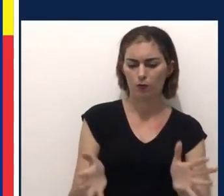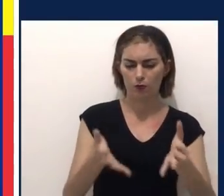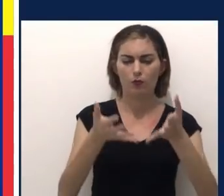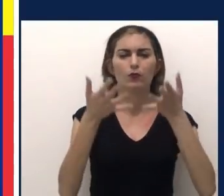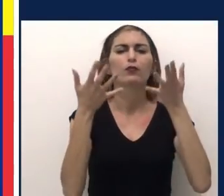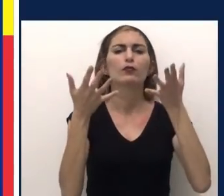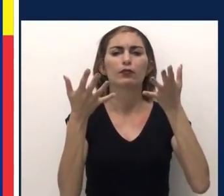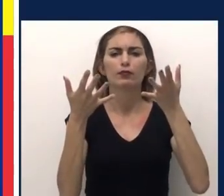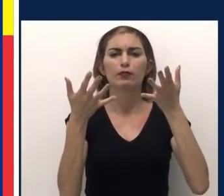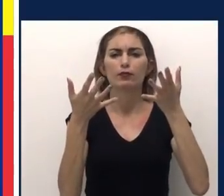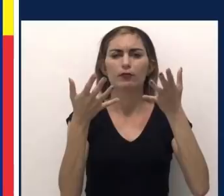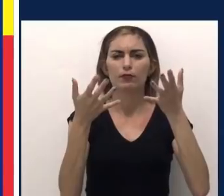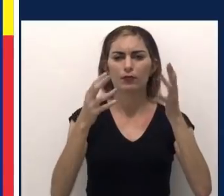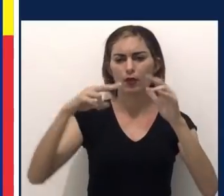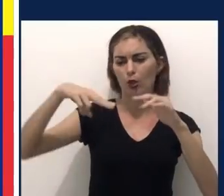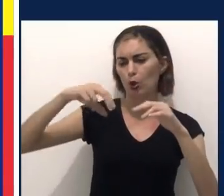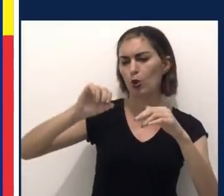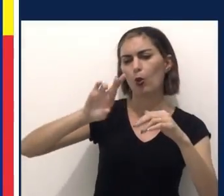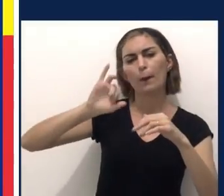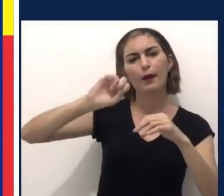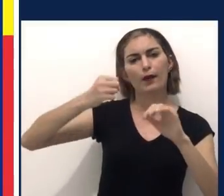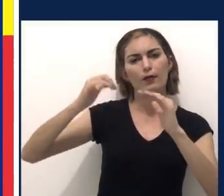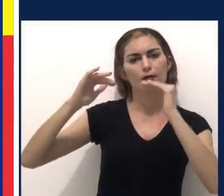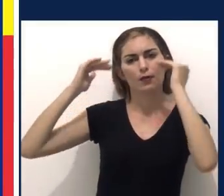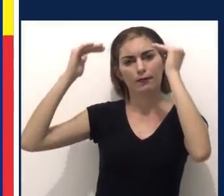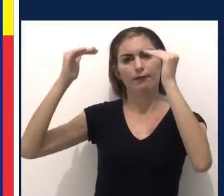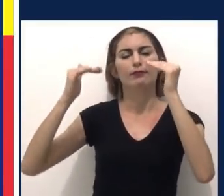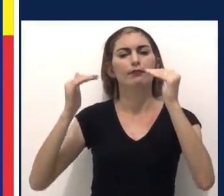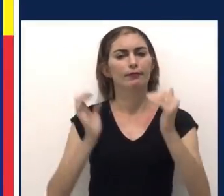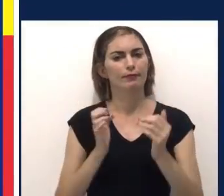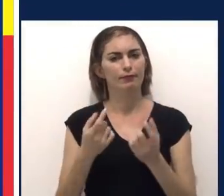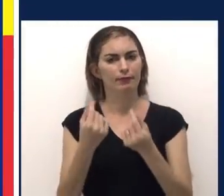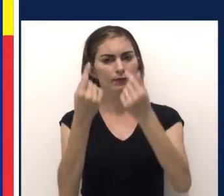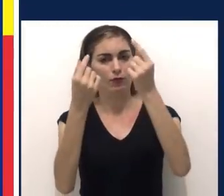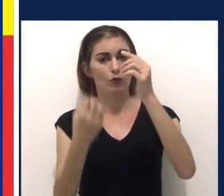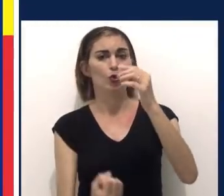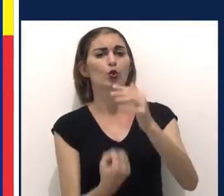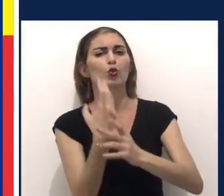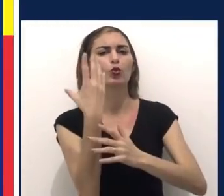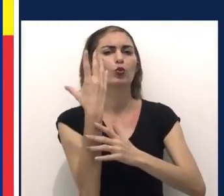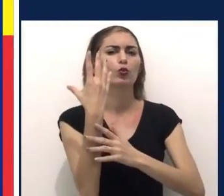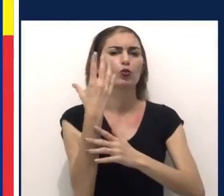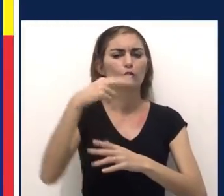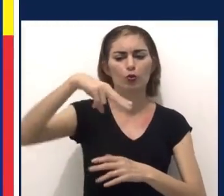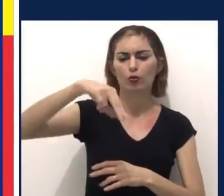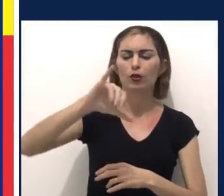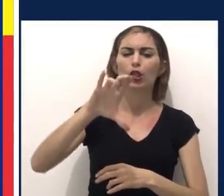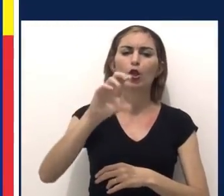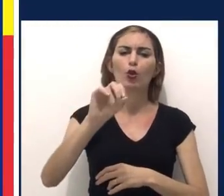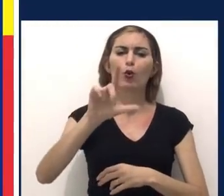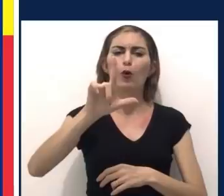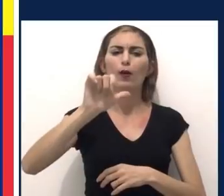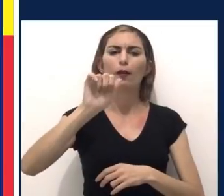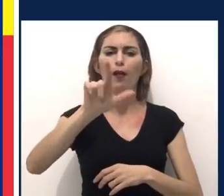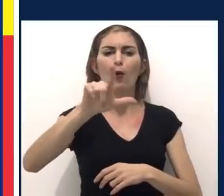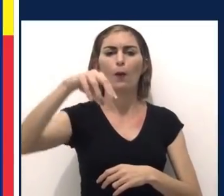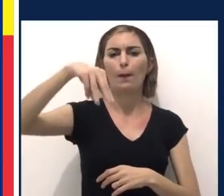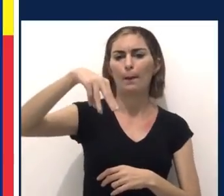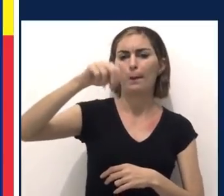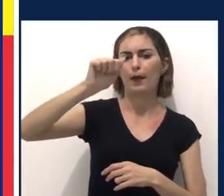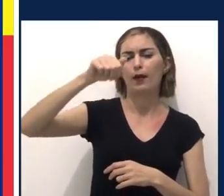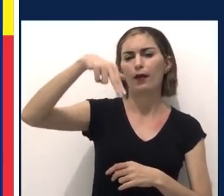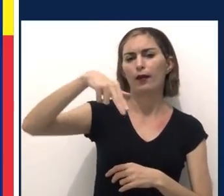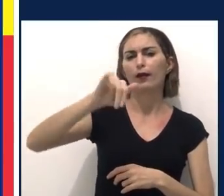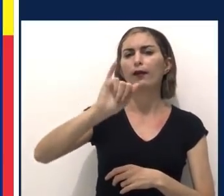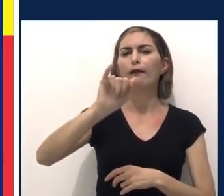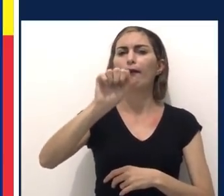em ascensão e da nobreza enfraquecida. Aí surge Nicolau